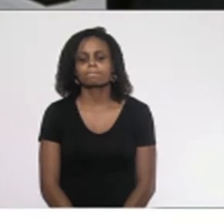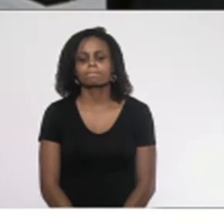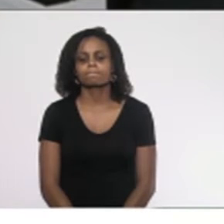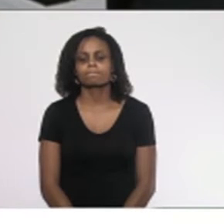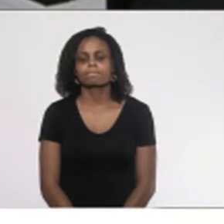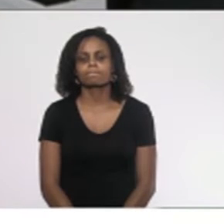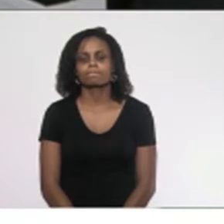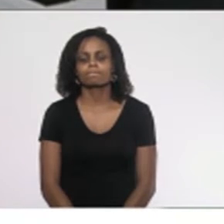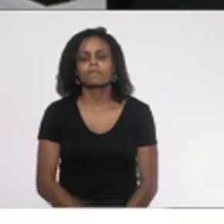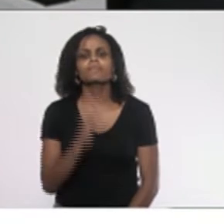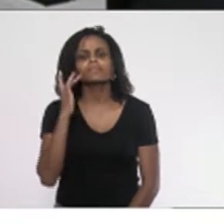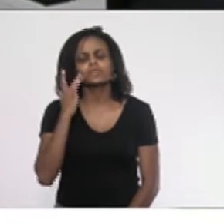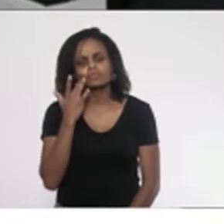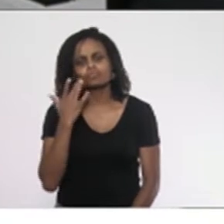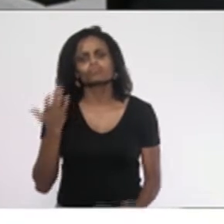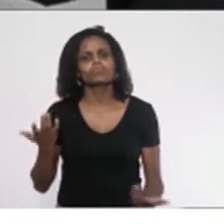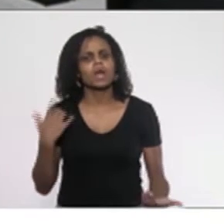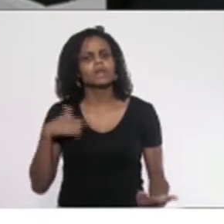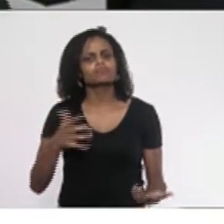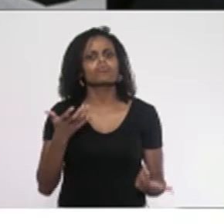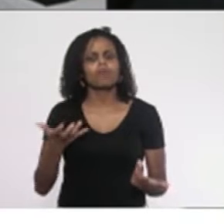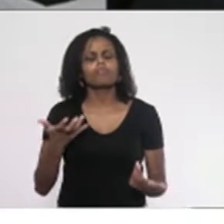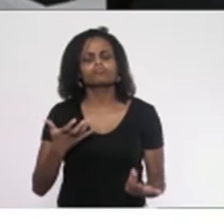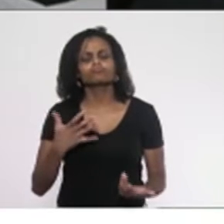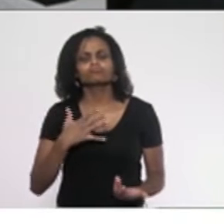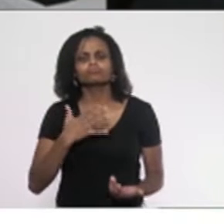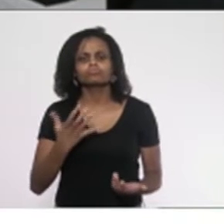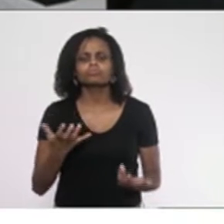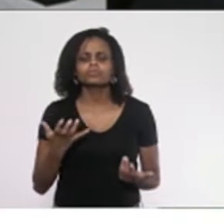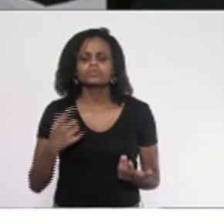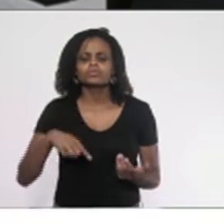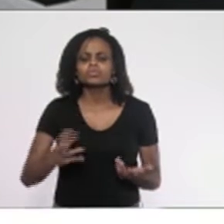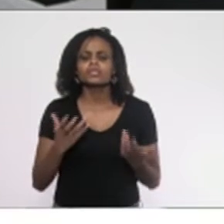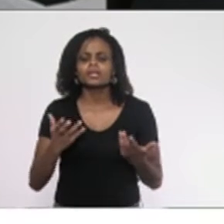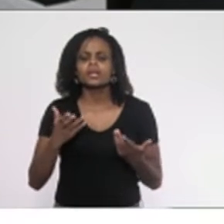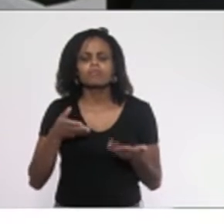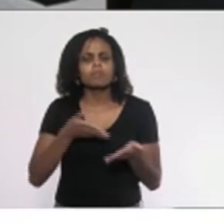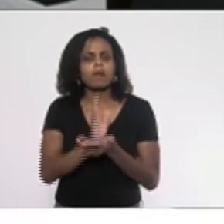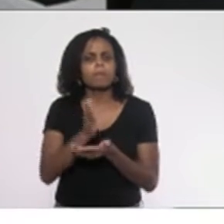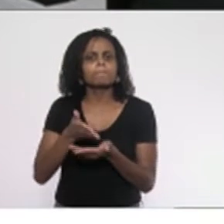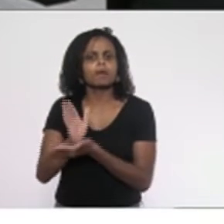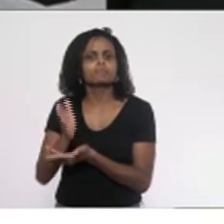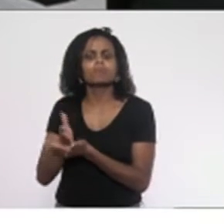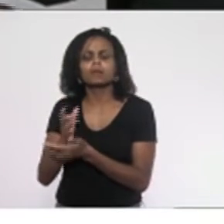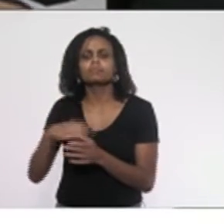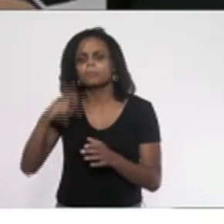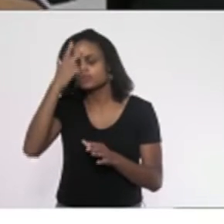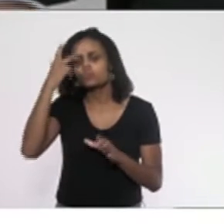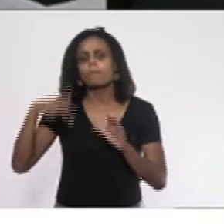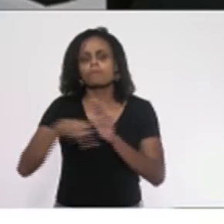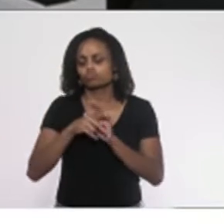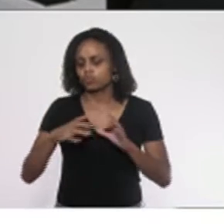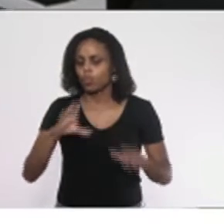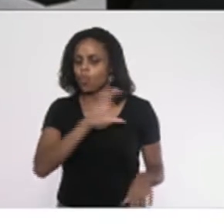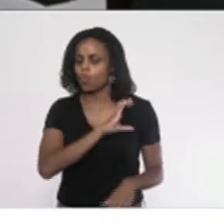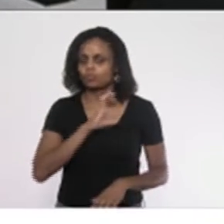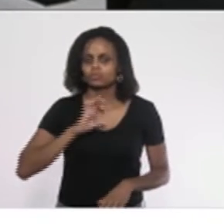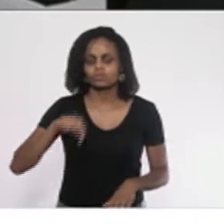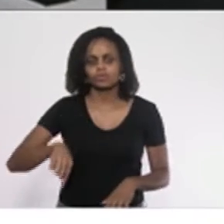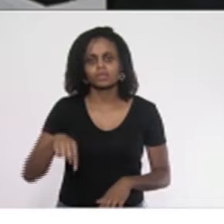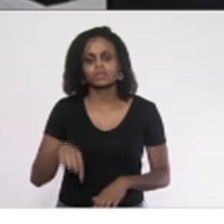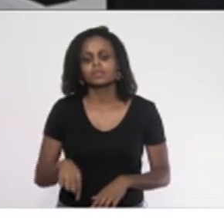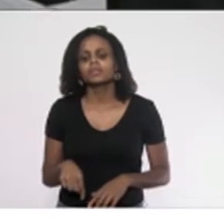nós realmente gostaríamos da aprovação dos membros desta comissão, exatamente